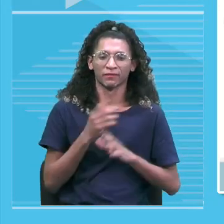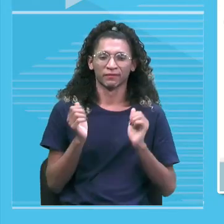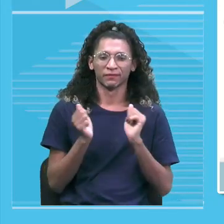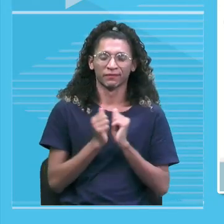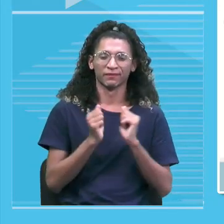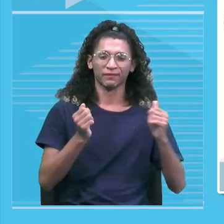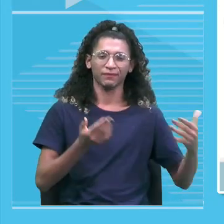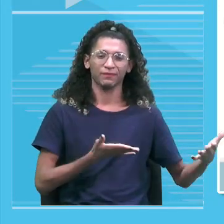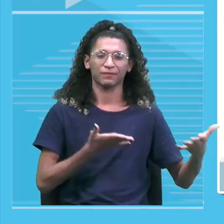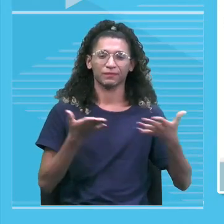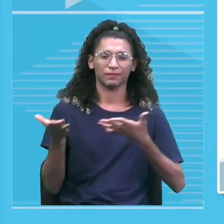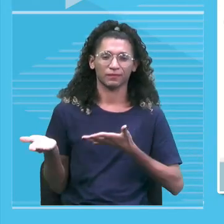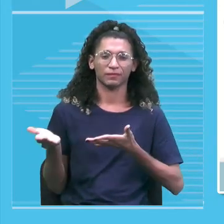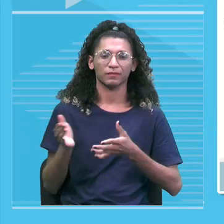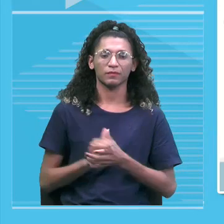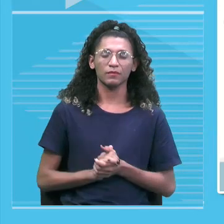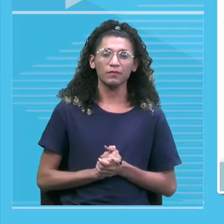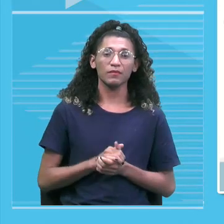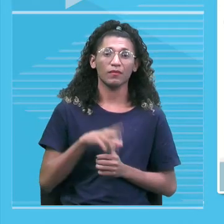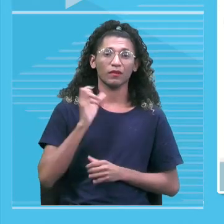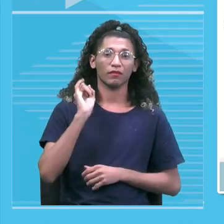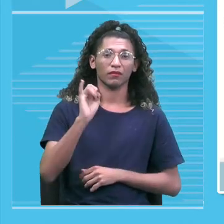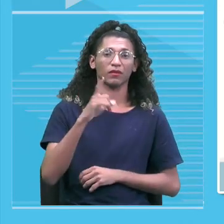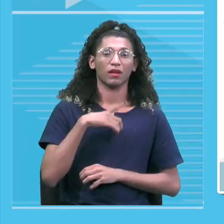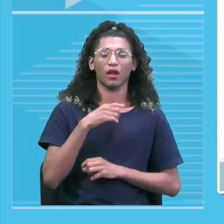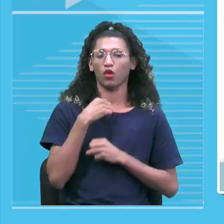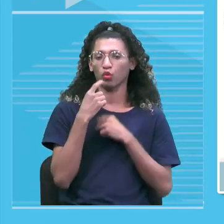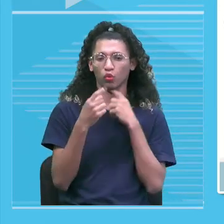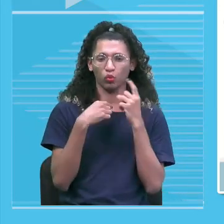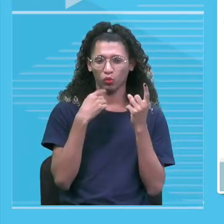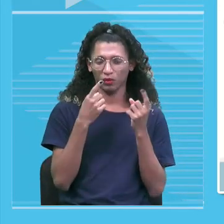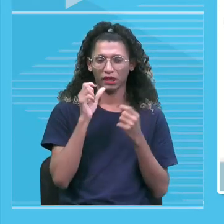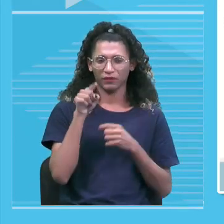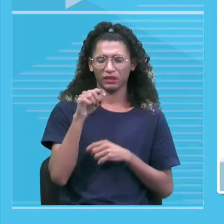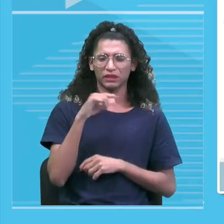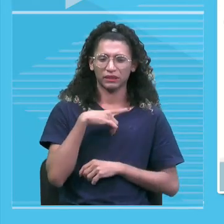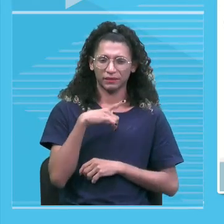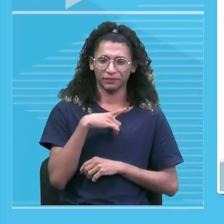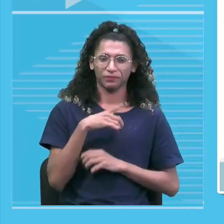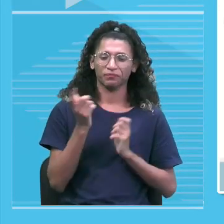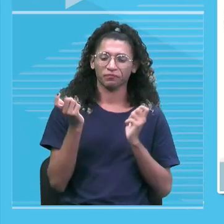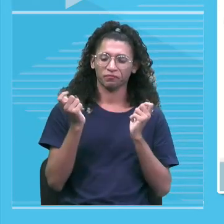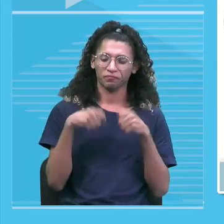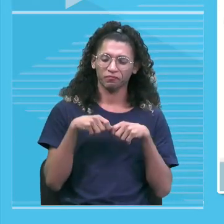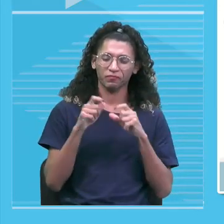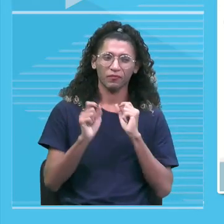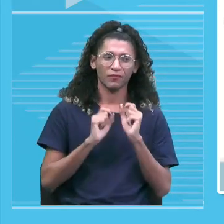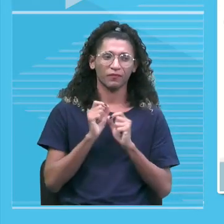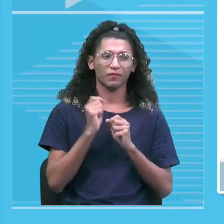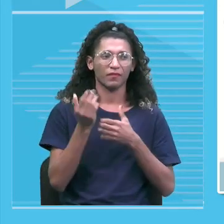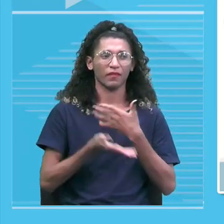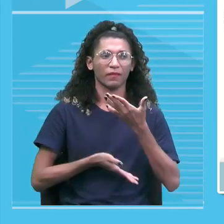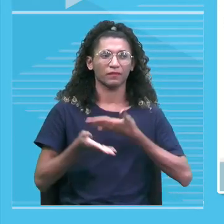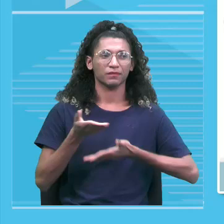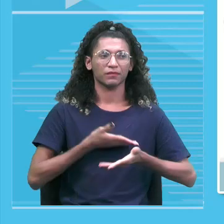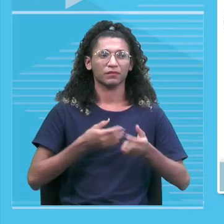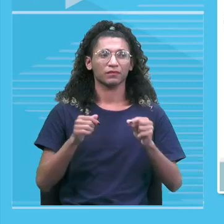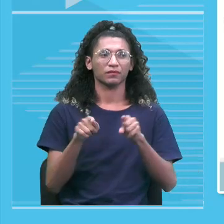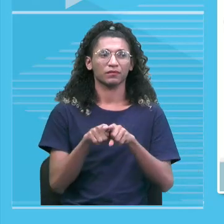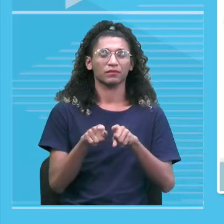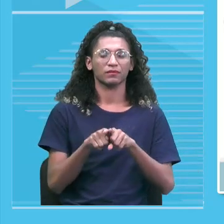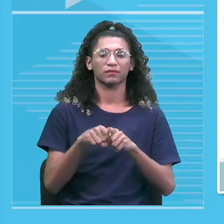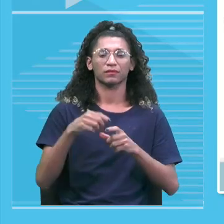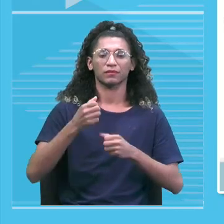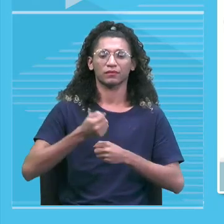bem-vindos tá e qualquer dúvida qualquer dúvida que você tiver pode estar aqui interagindo com a gente no